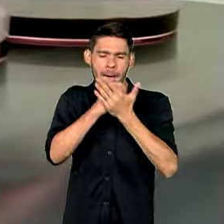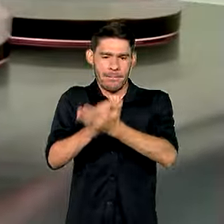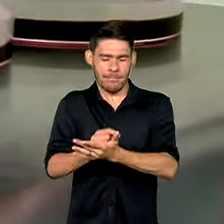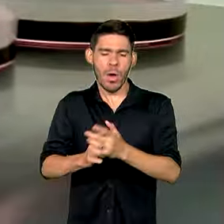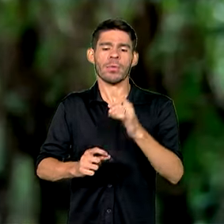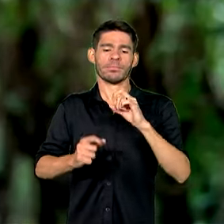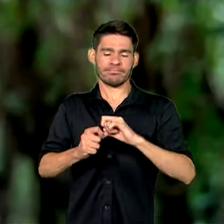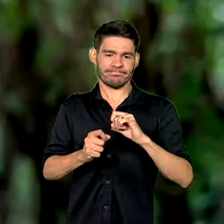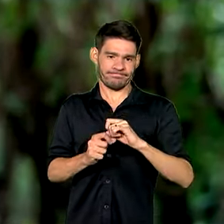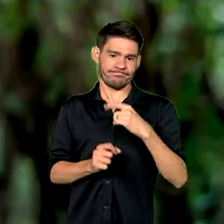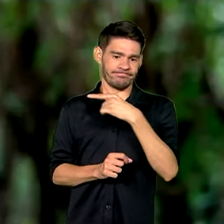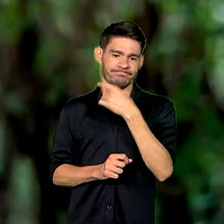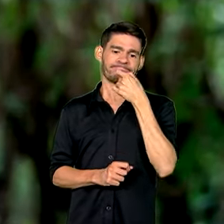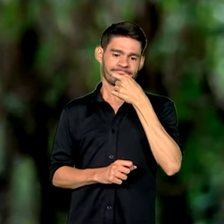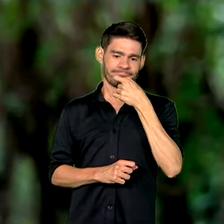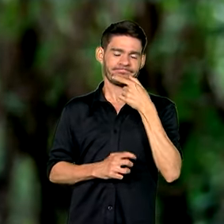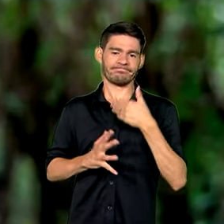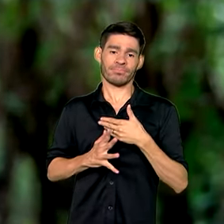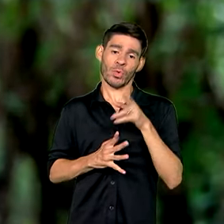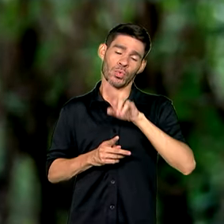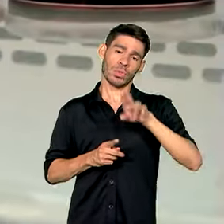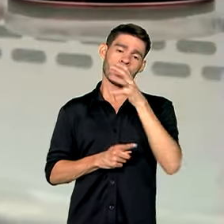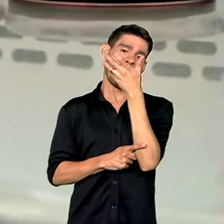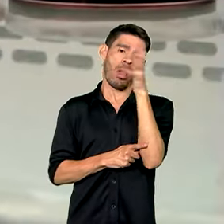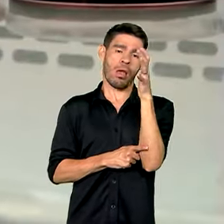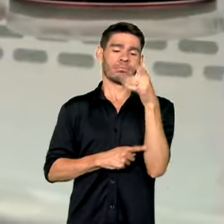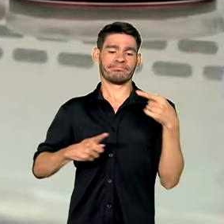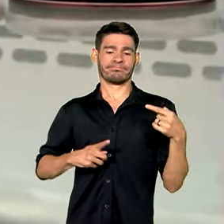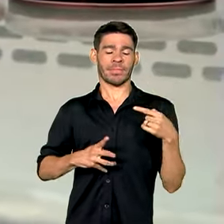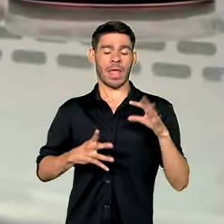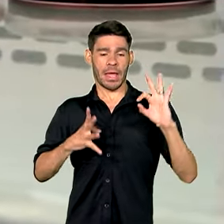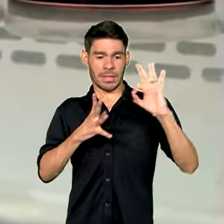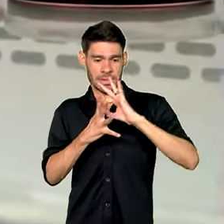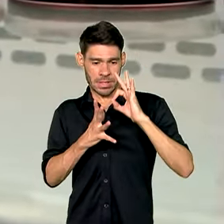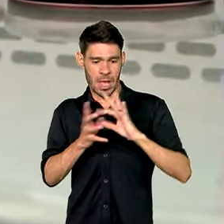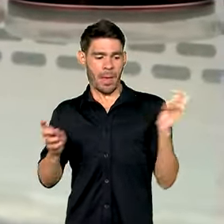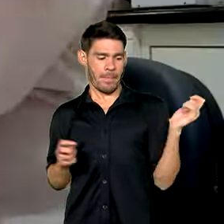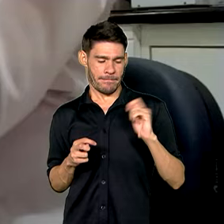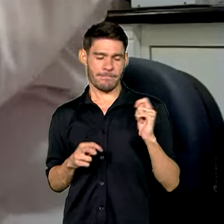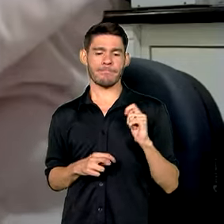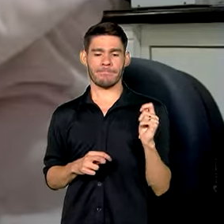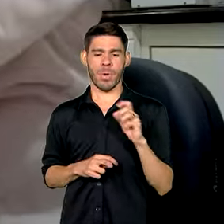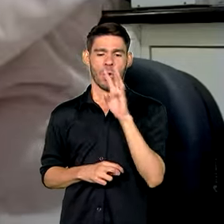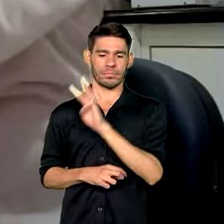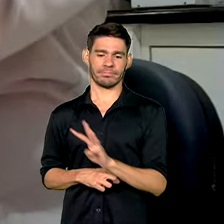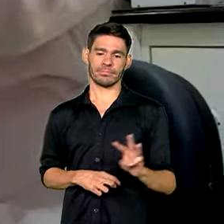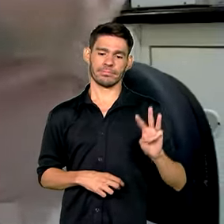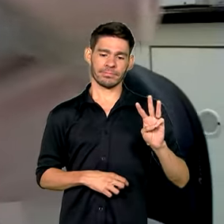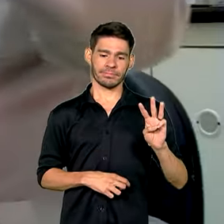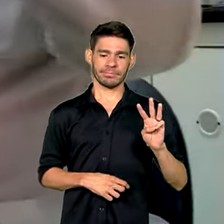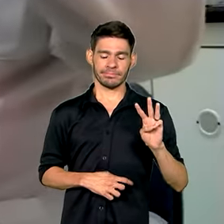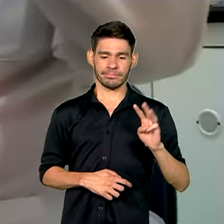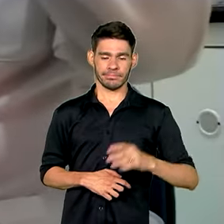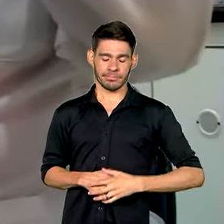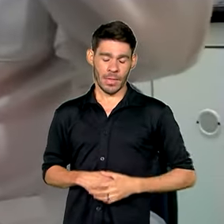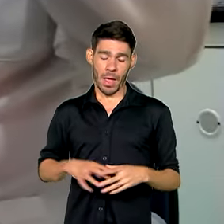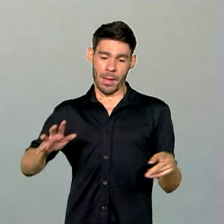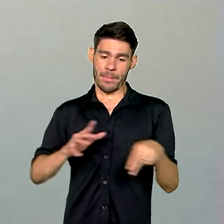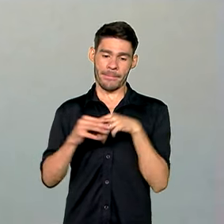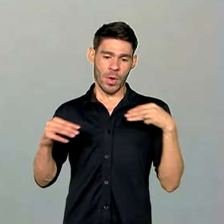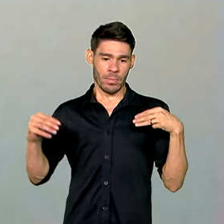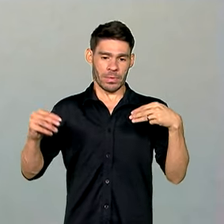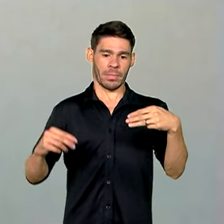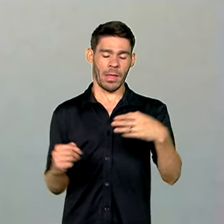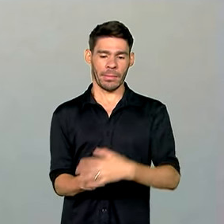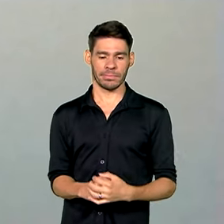xaropes e tinturas a partir de plantas medicinais. As inscrições podem ser feitas pela internet, no site do Ministério.